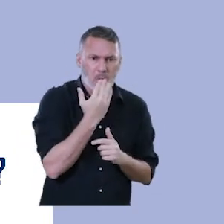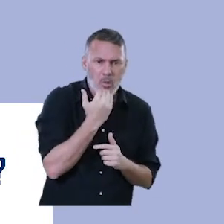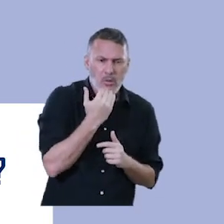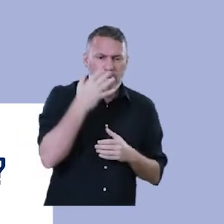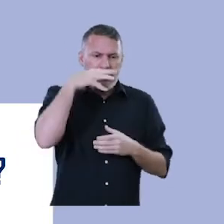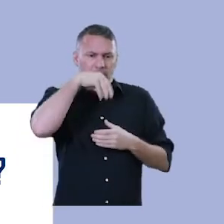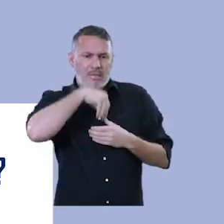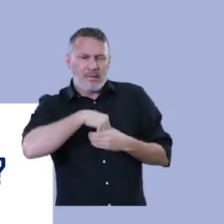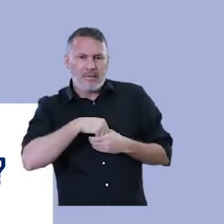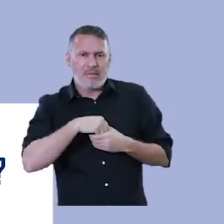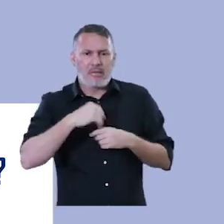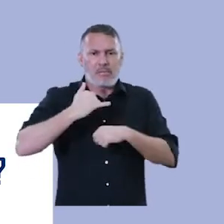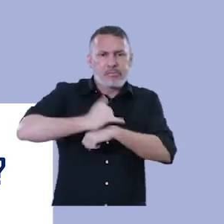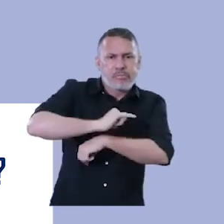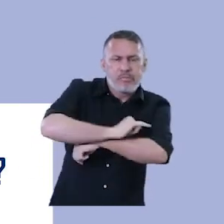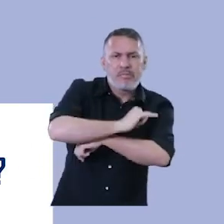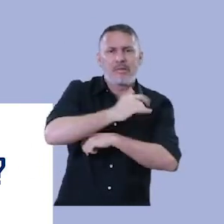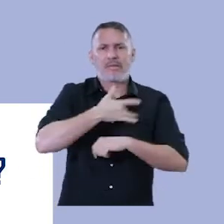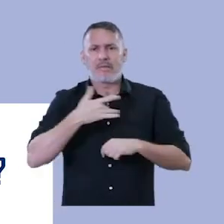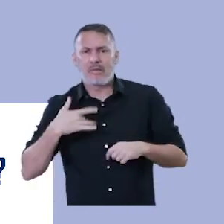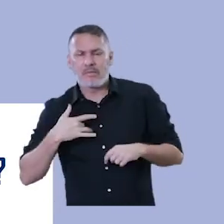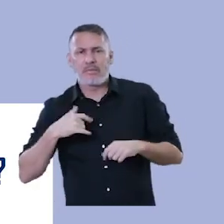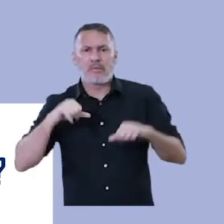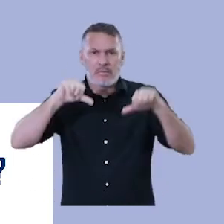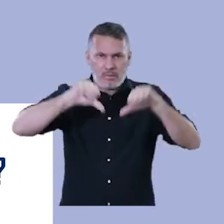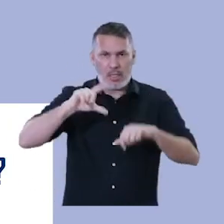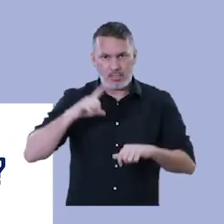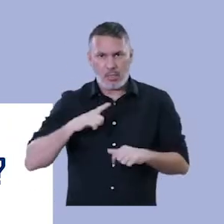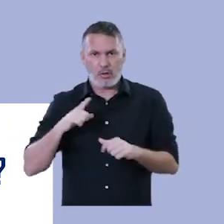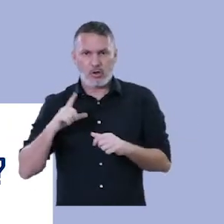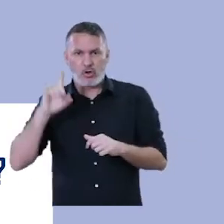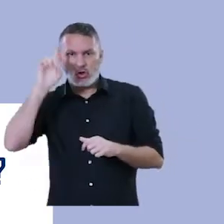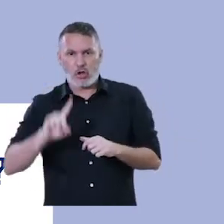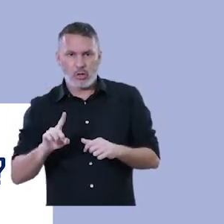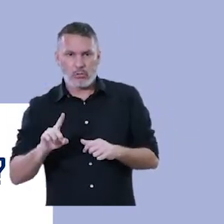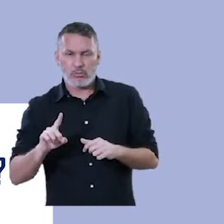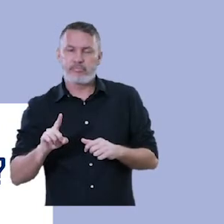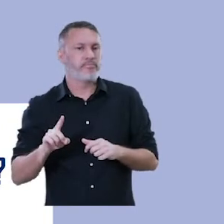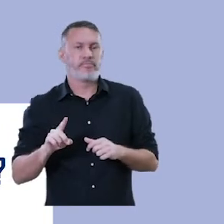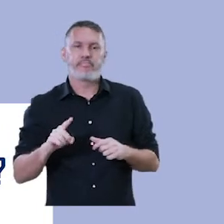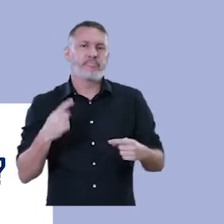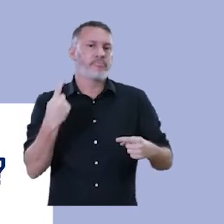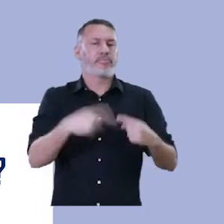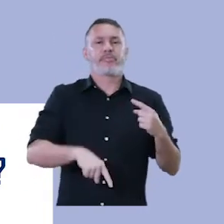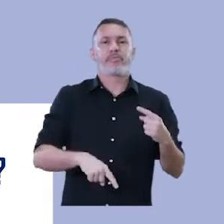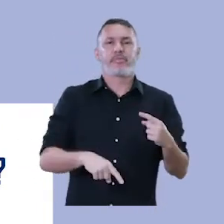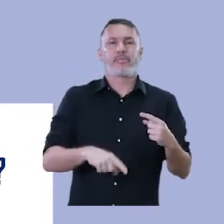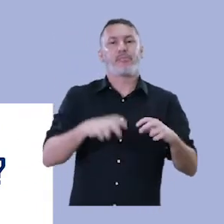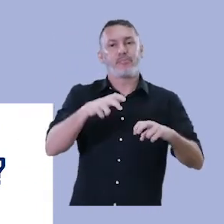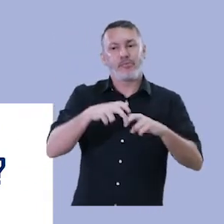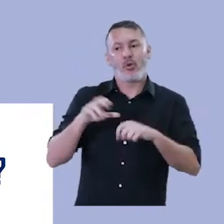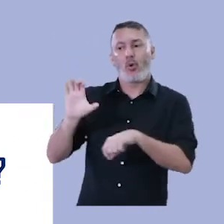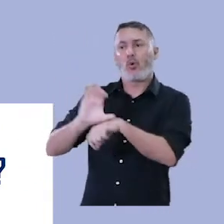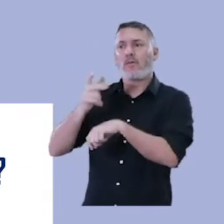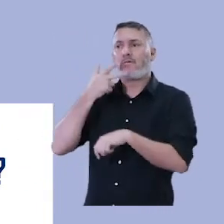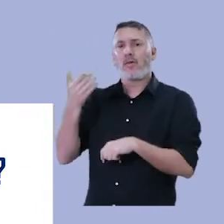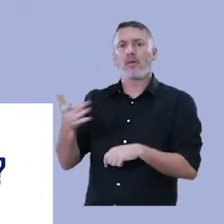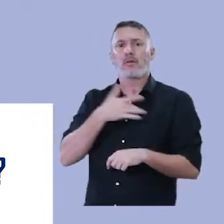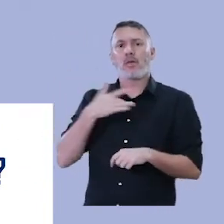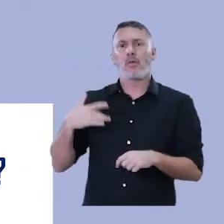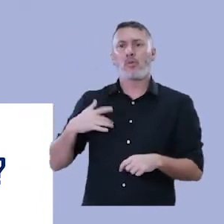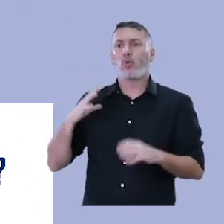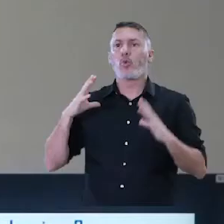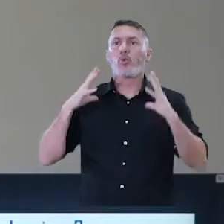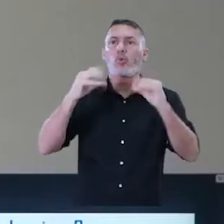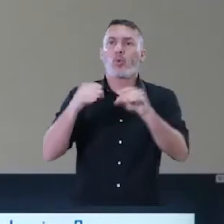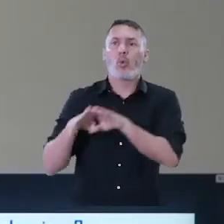alimentar, por conta dos hábitos alimentares... Esse direito não está sendo levado em consideração na prática e apenas